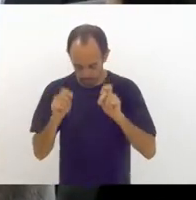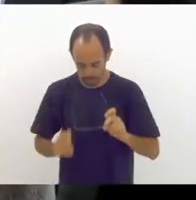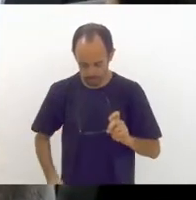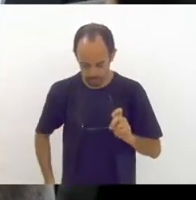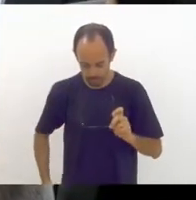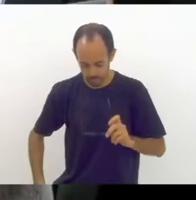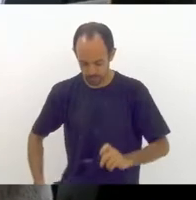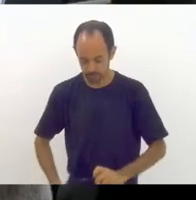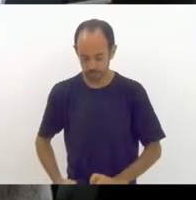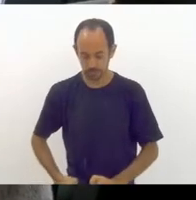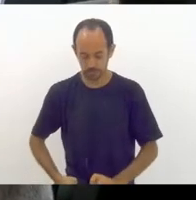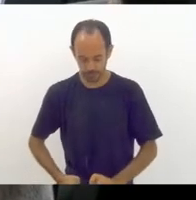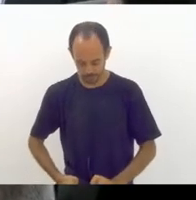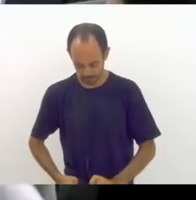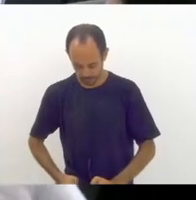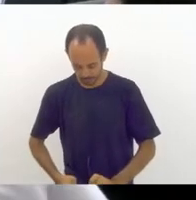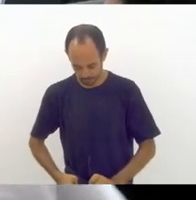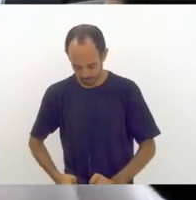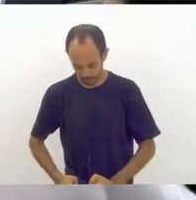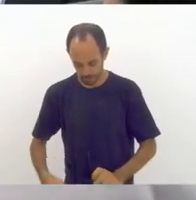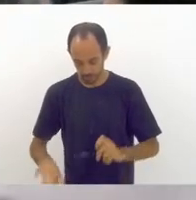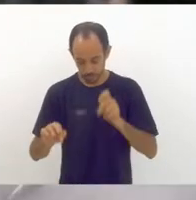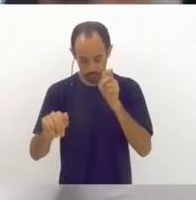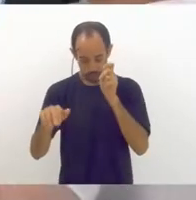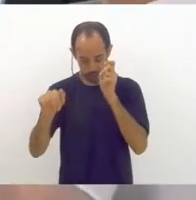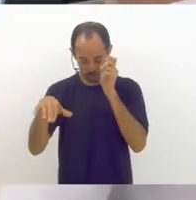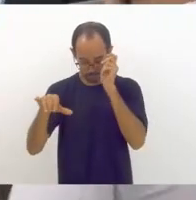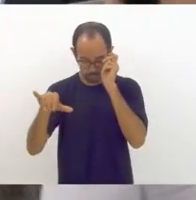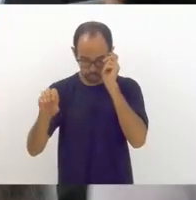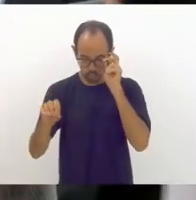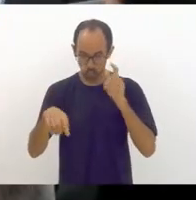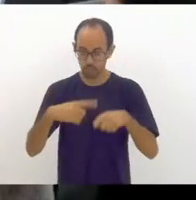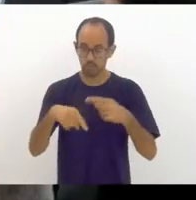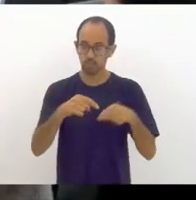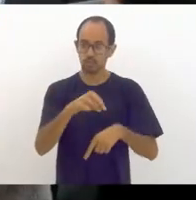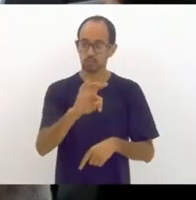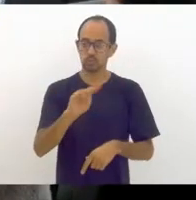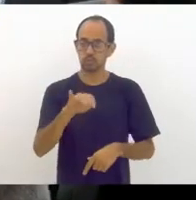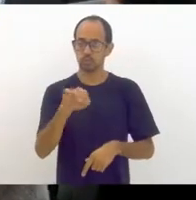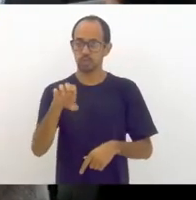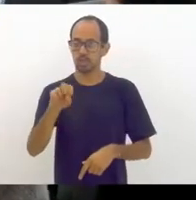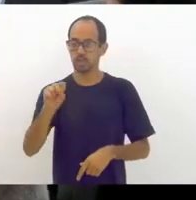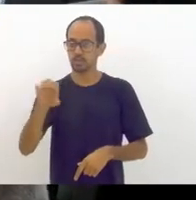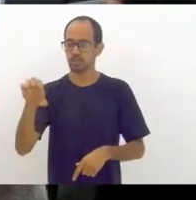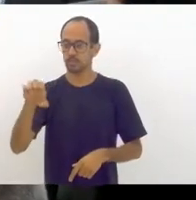Francisco, e depois, por favor, Thiers Wilberg. Hein, Thier?